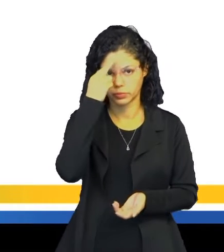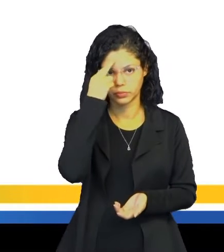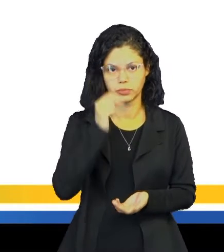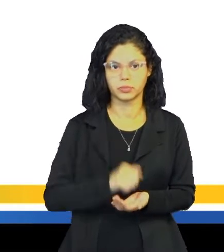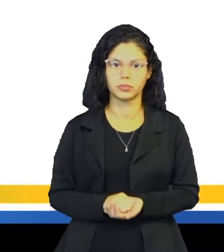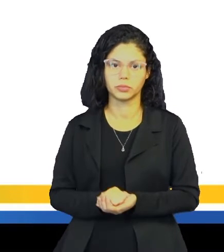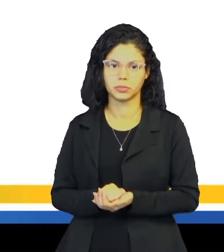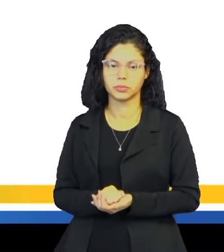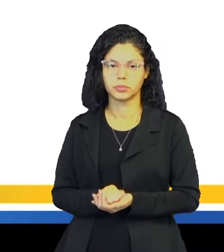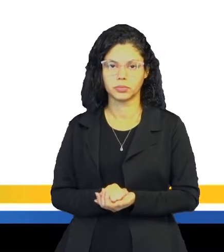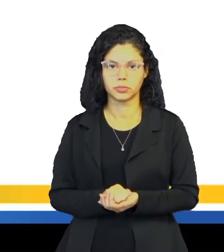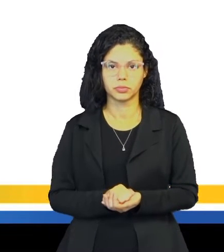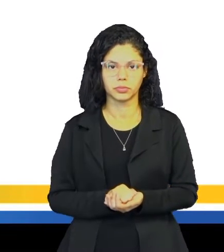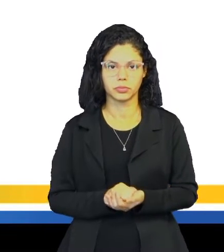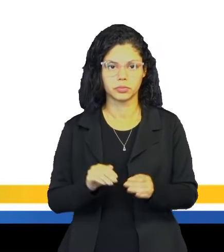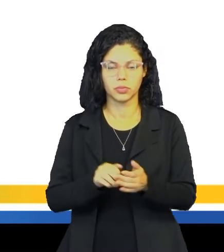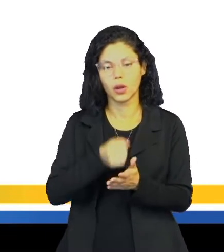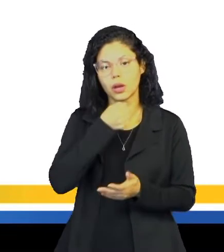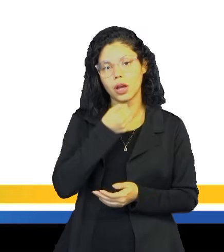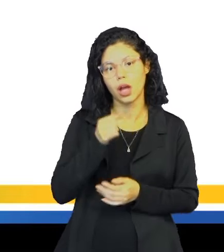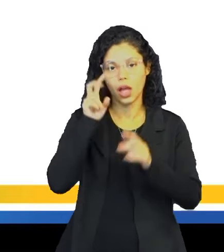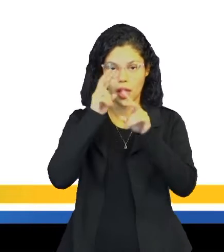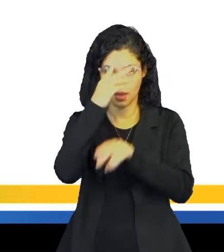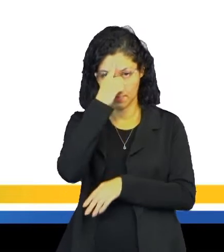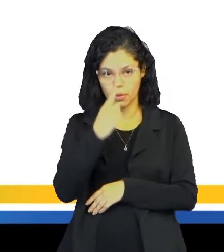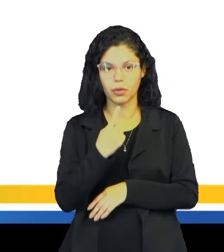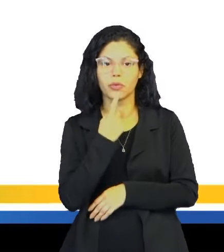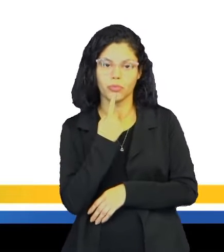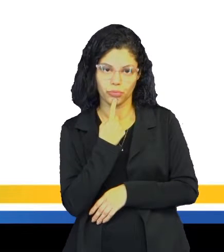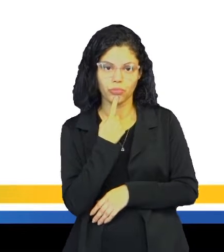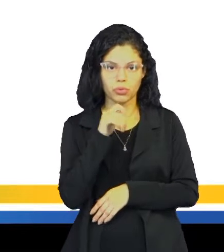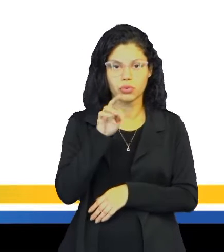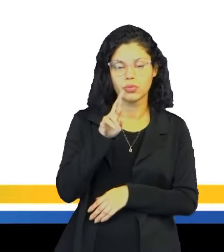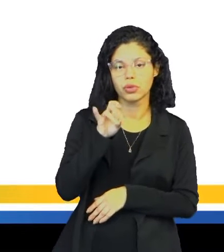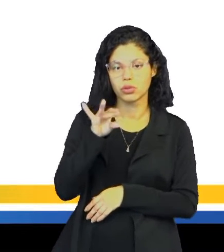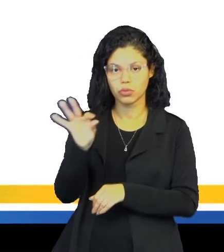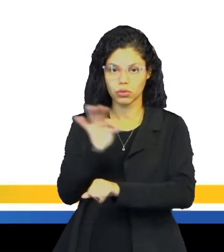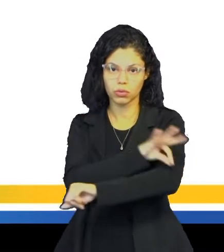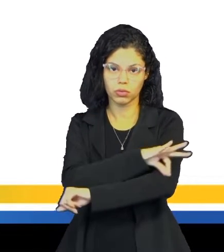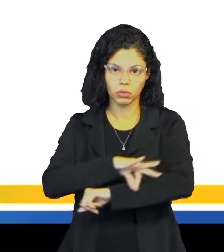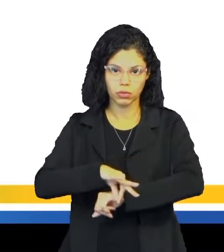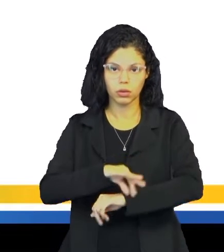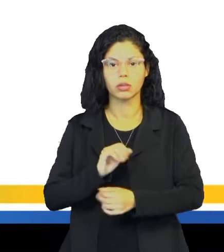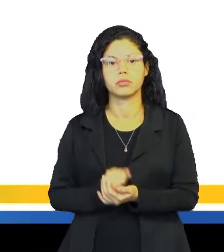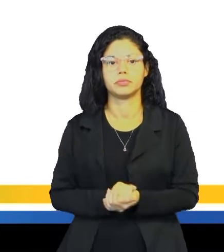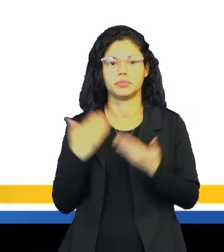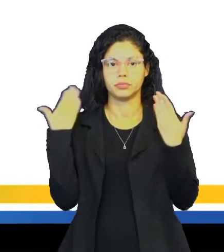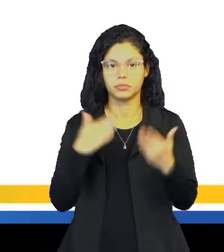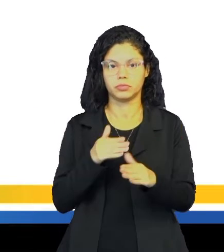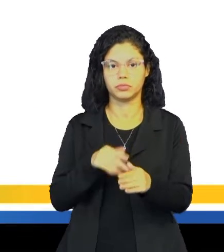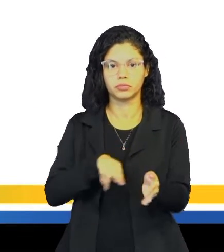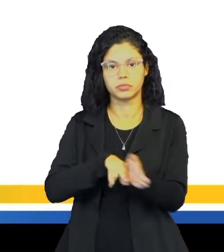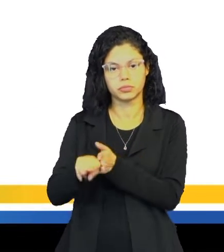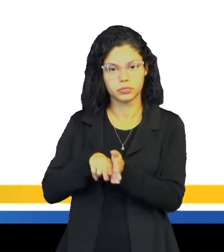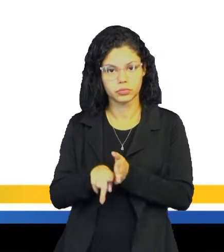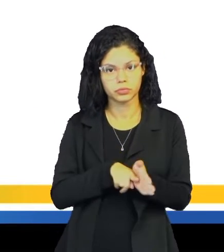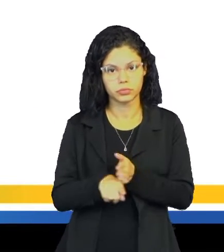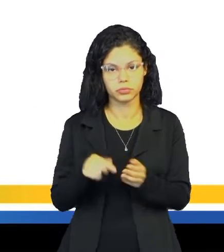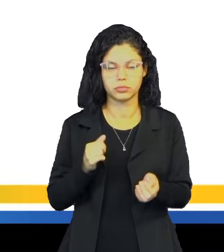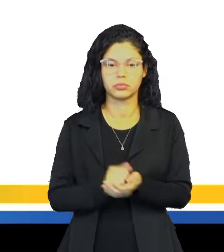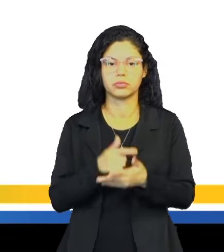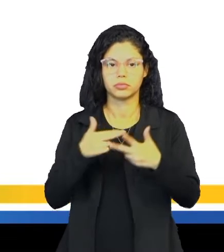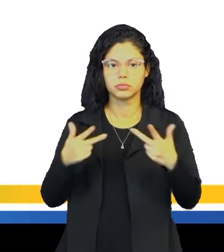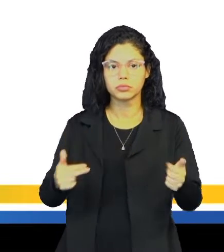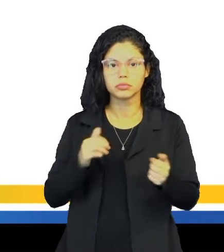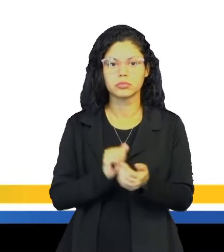aí o áudio, a imagem, os vestígios, né, que se tornaram objeto de pesquisa para o historiador.